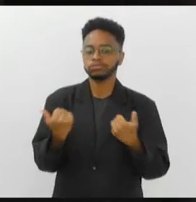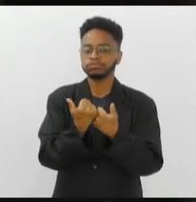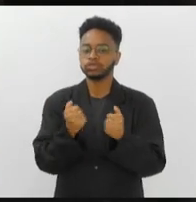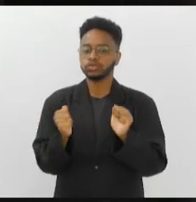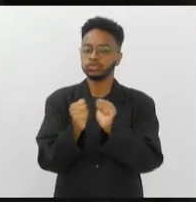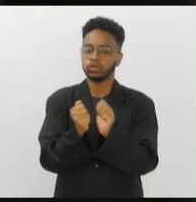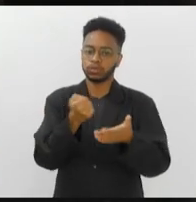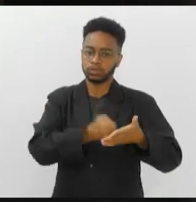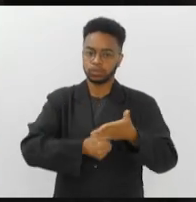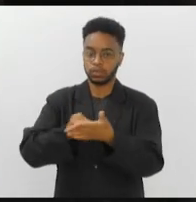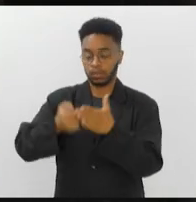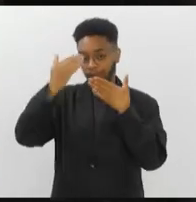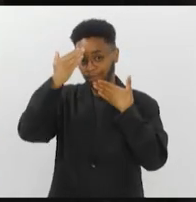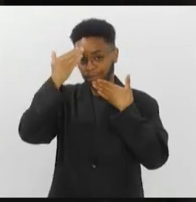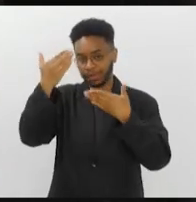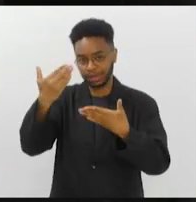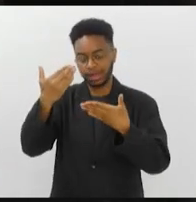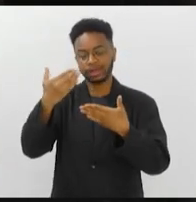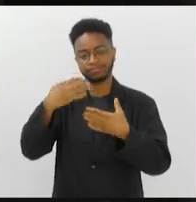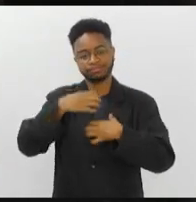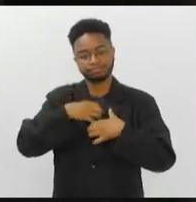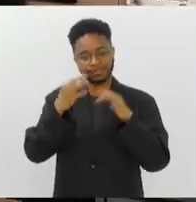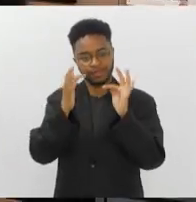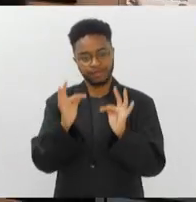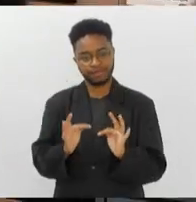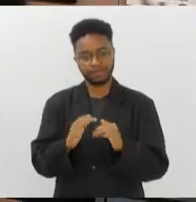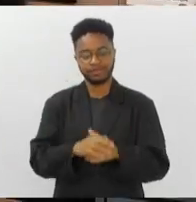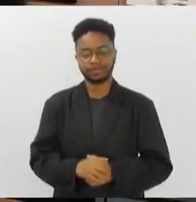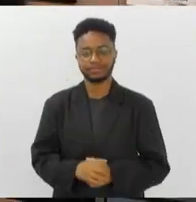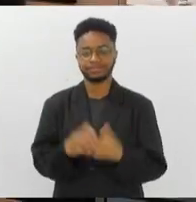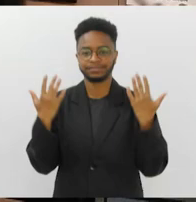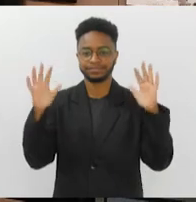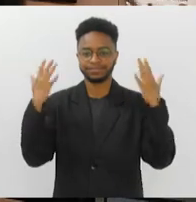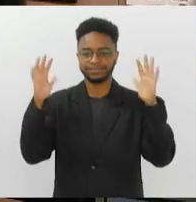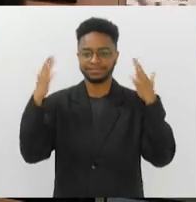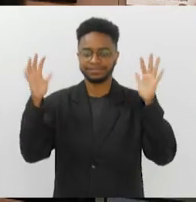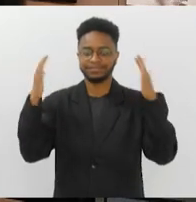Muito obrigada, com muita satisfação.